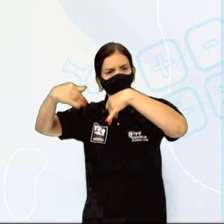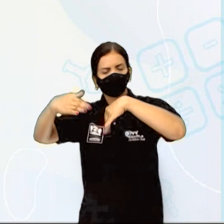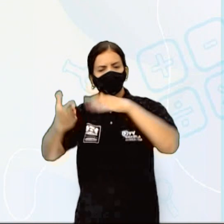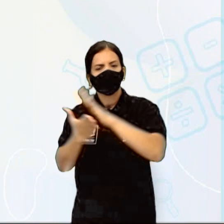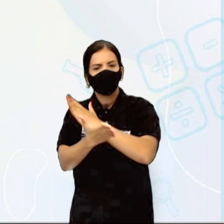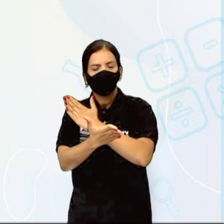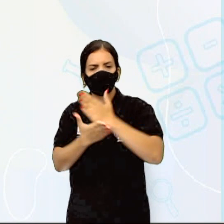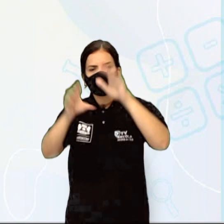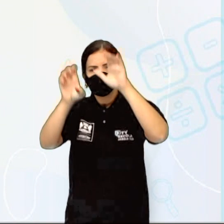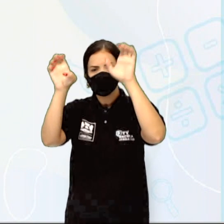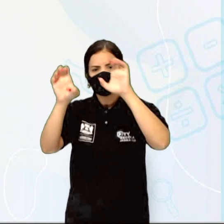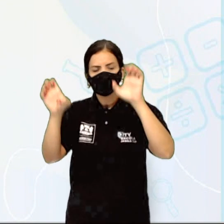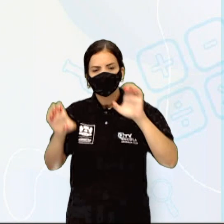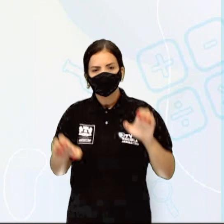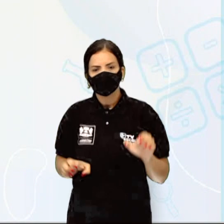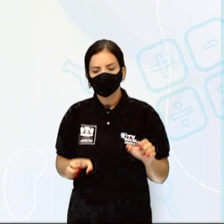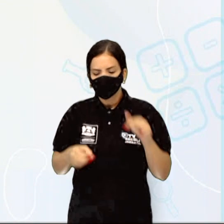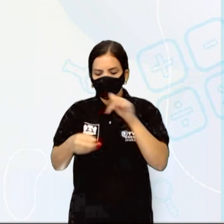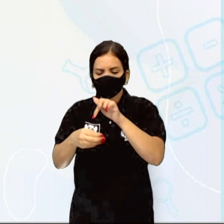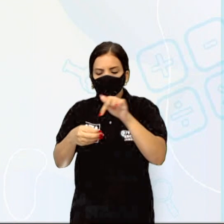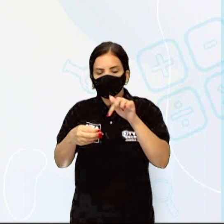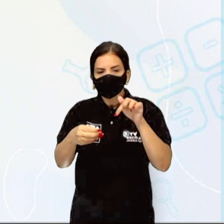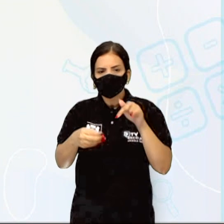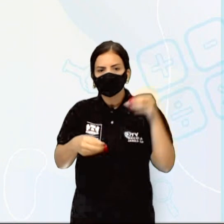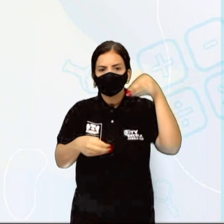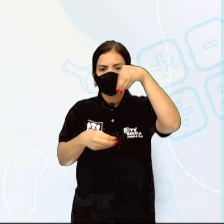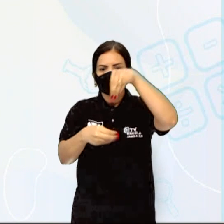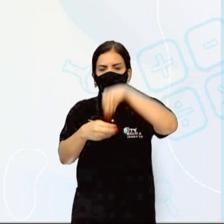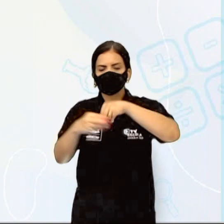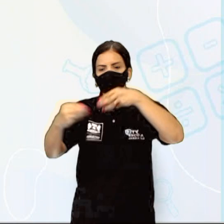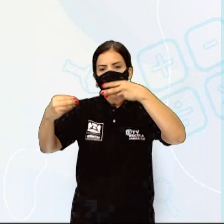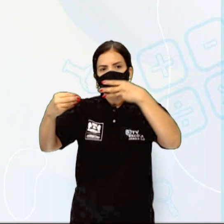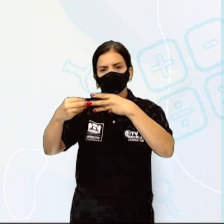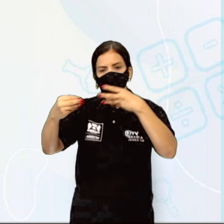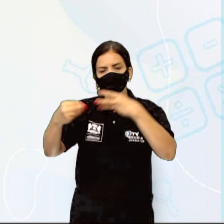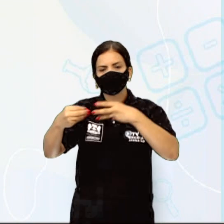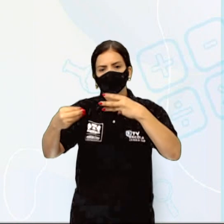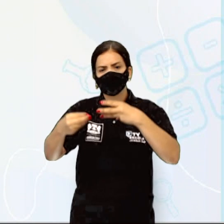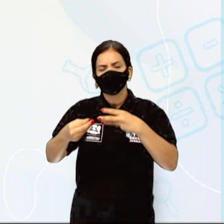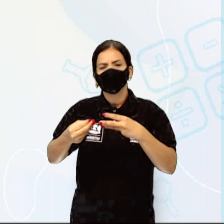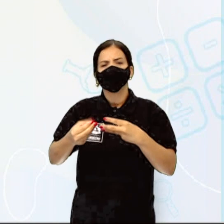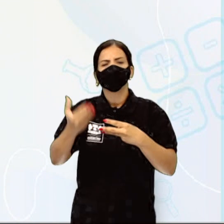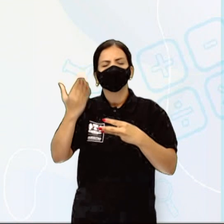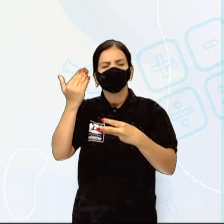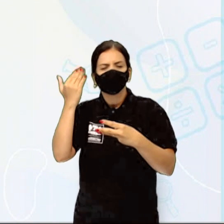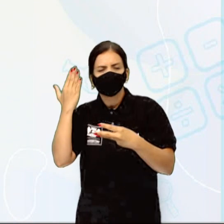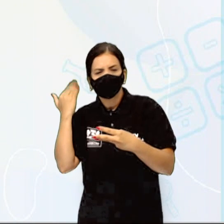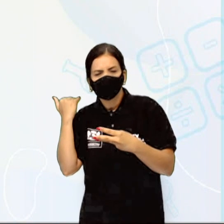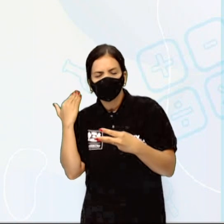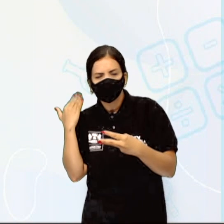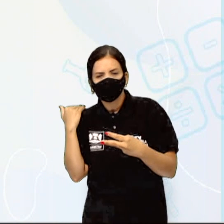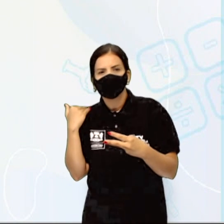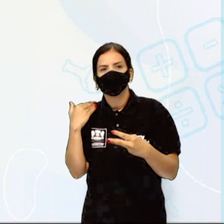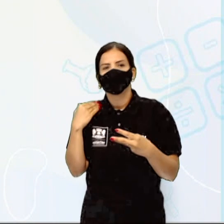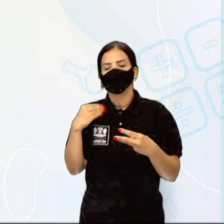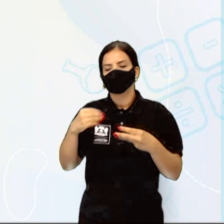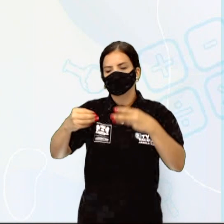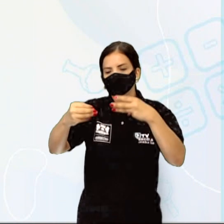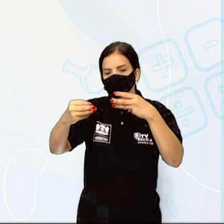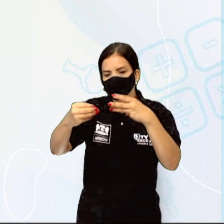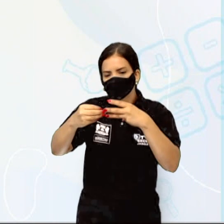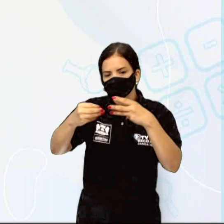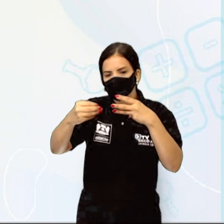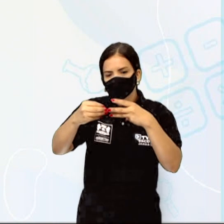das estruturas das organelas que estão presentes nas células eucariontes, na realidade elas eram células procariontes primitivas, que